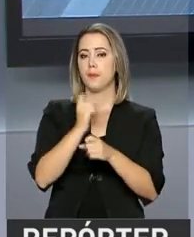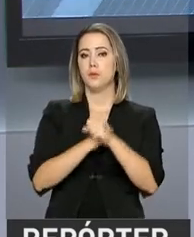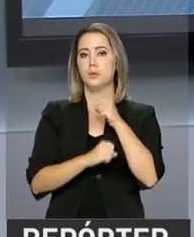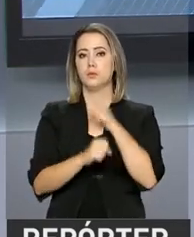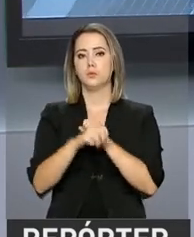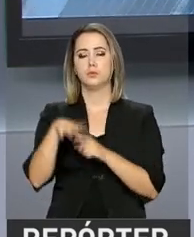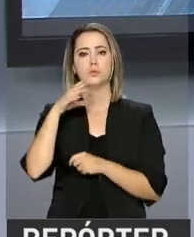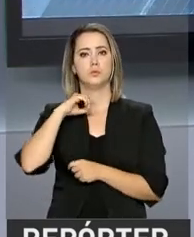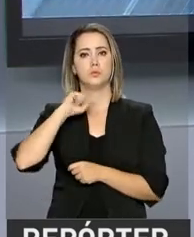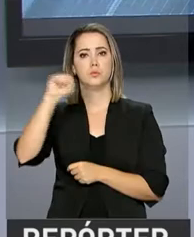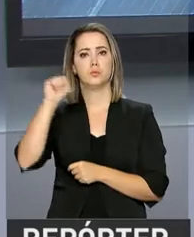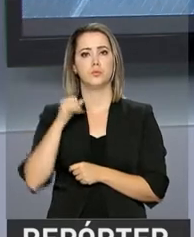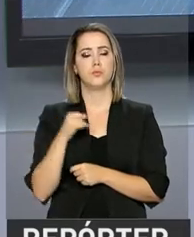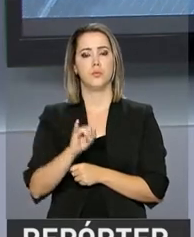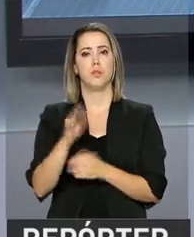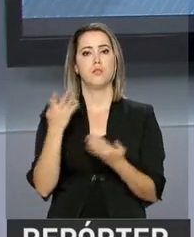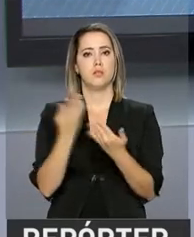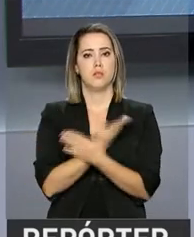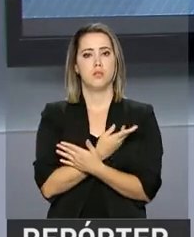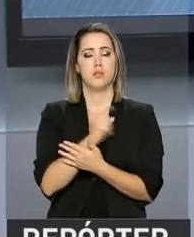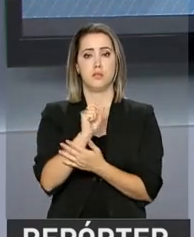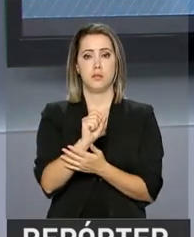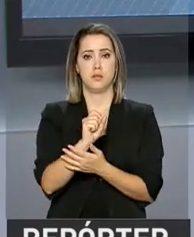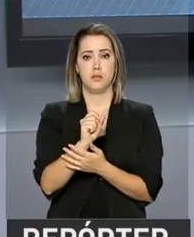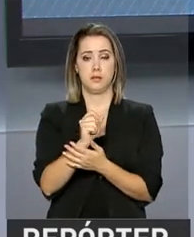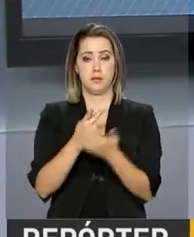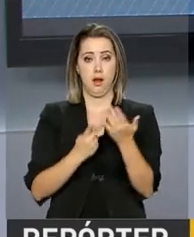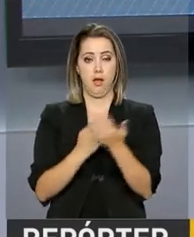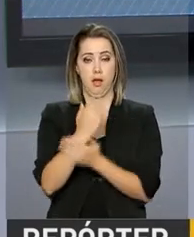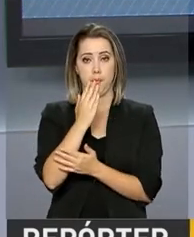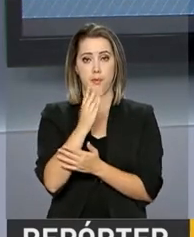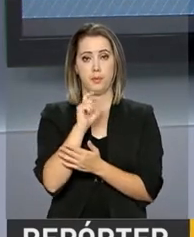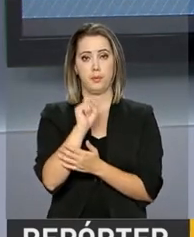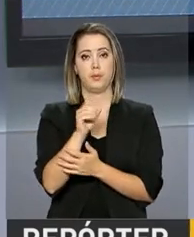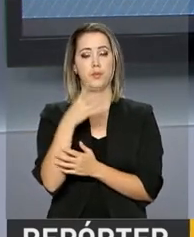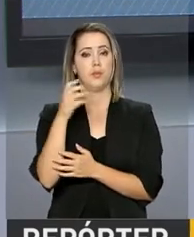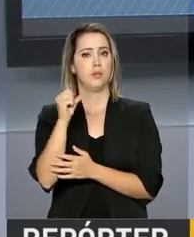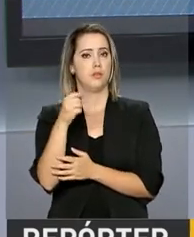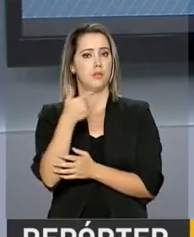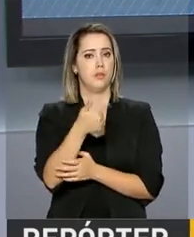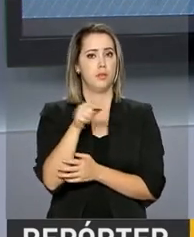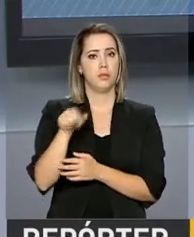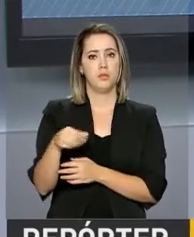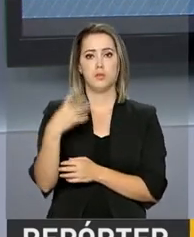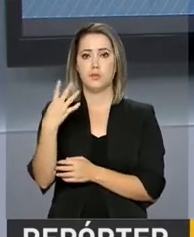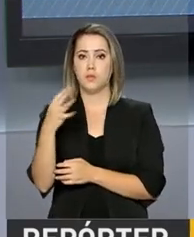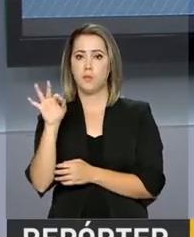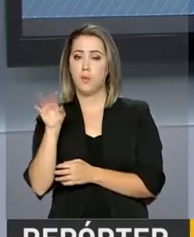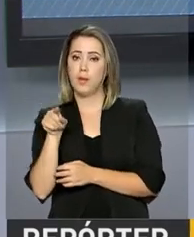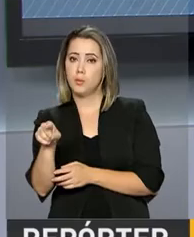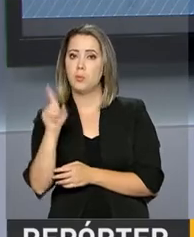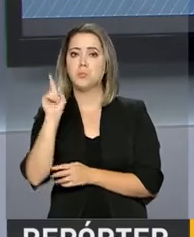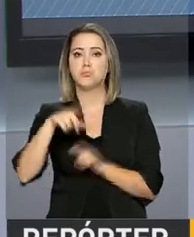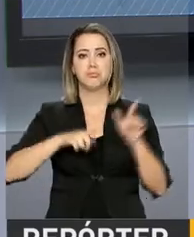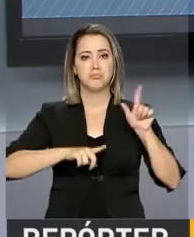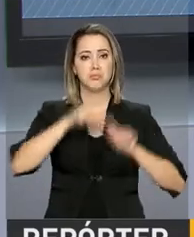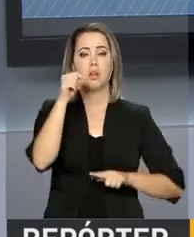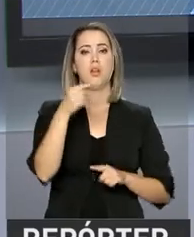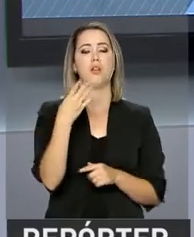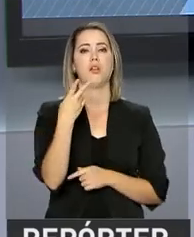final de abril caso confirmado o nível de 92,4 pontos seria o maior desde abril de